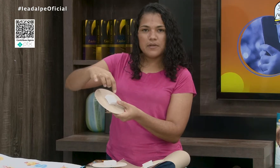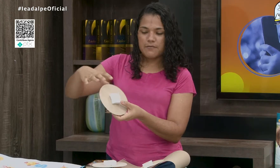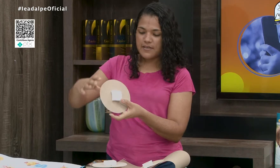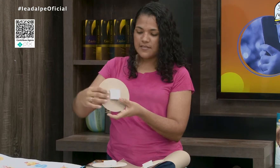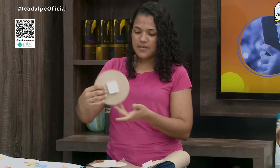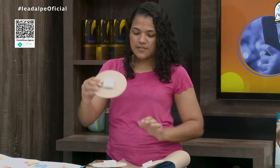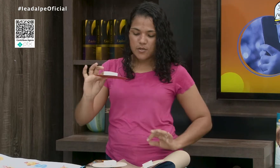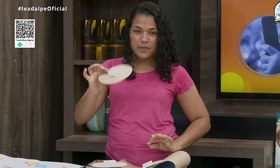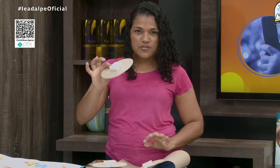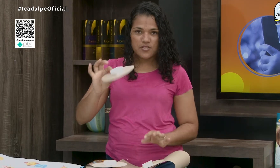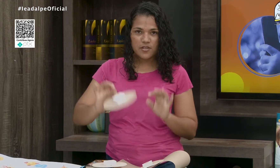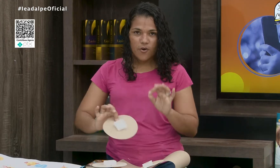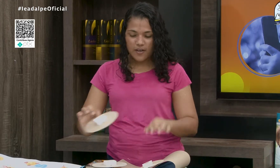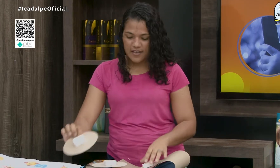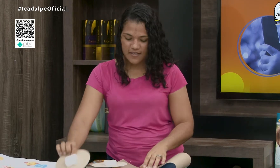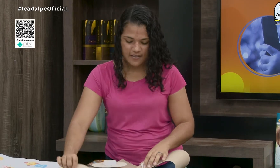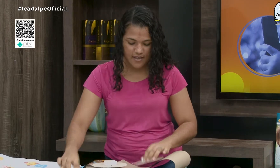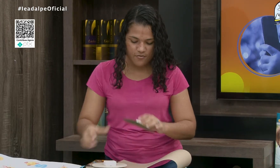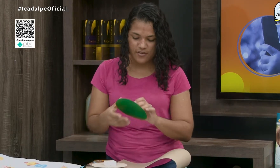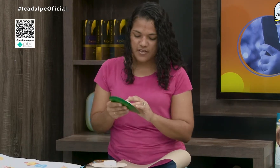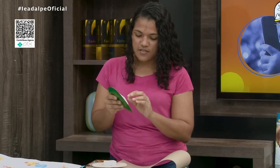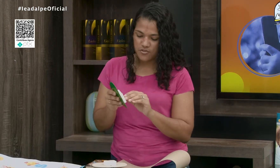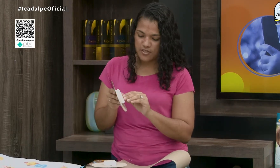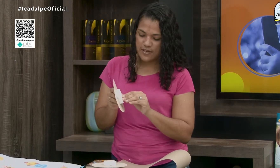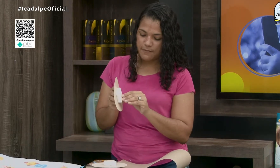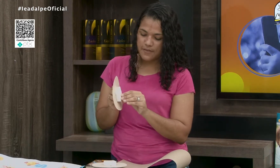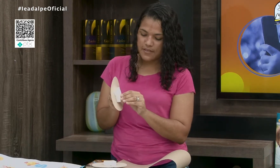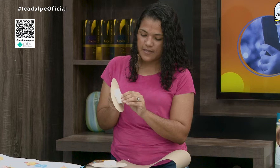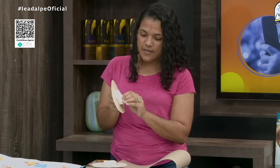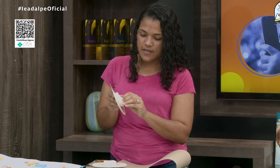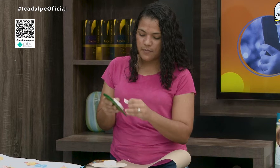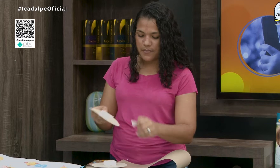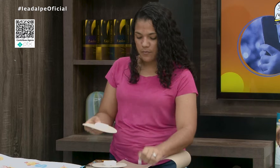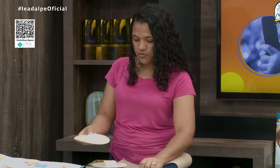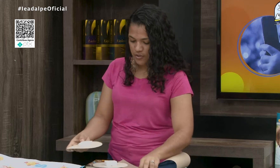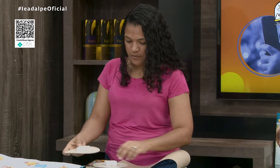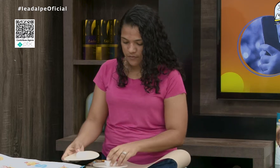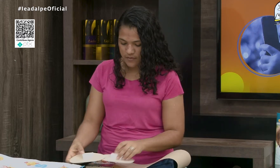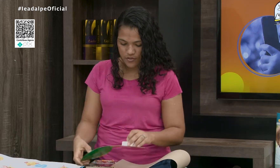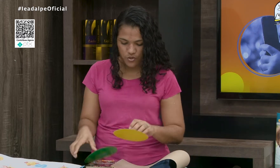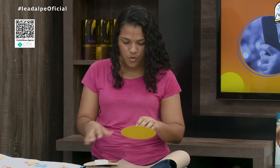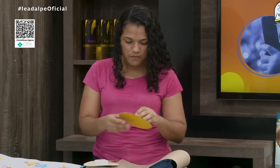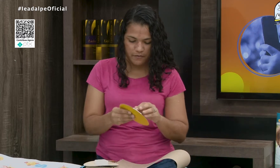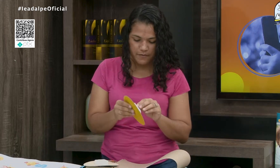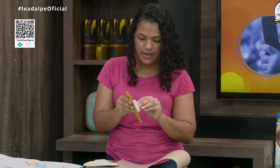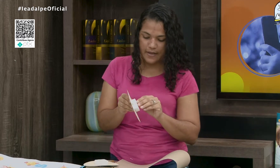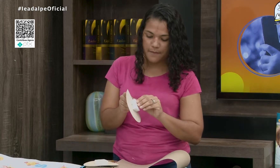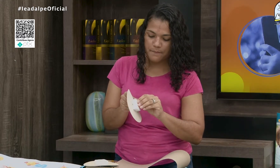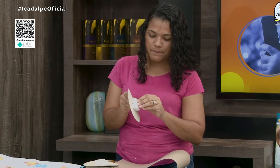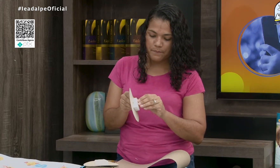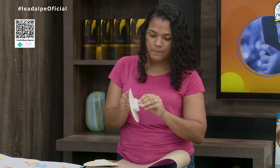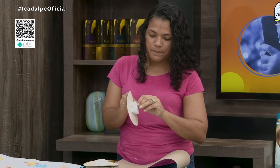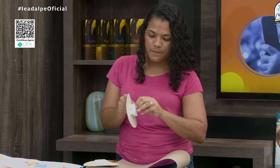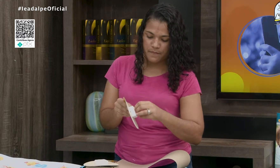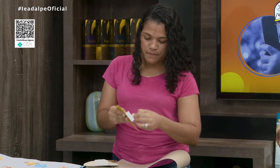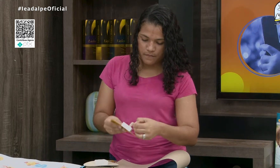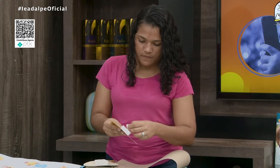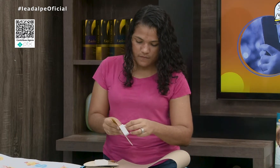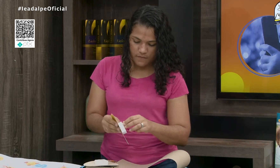fitinha dupla face aqui só pra gente colar aqui na hora. E aí deixa eu tirar a fitinha aqui pra mostrar pra vocês como vai ficar.